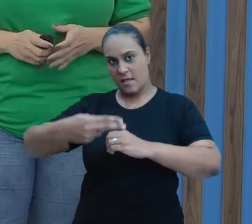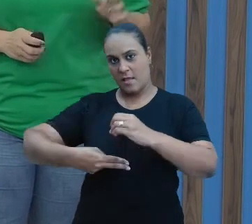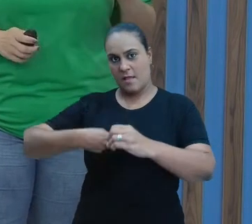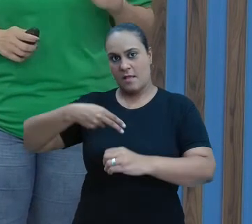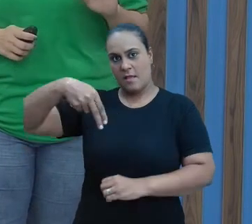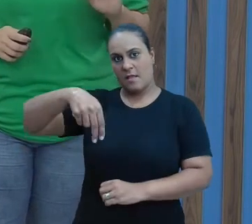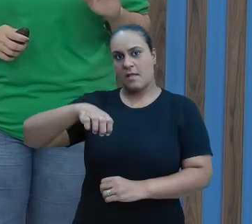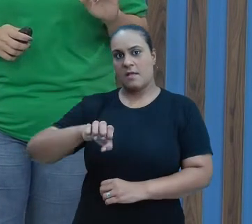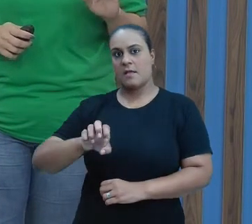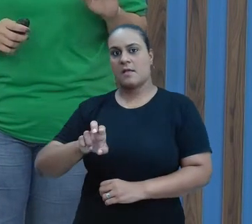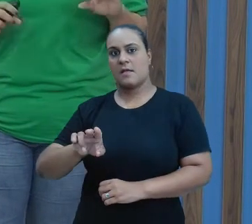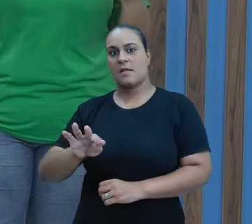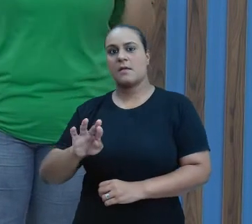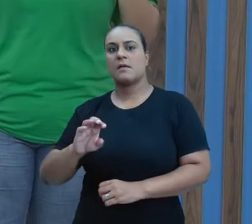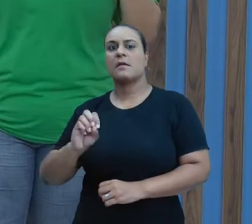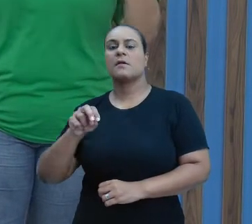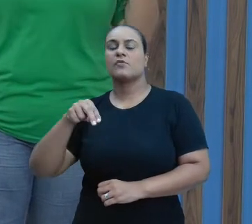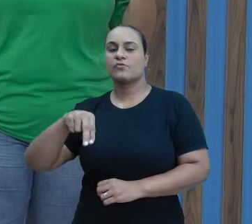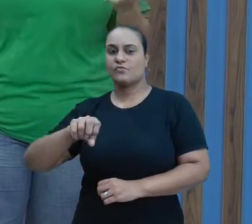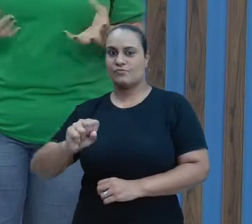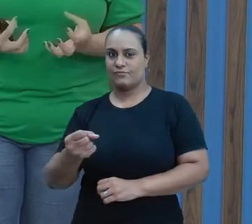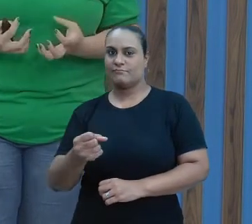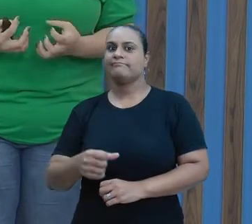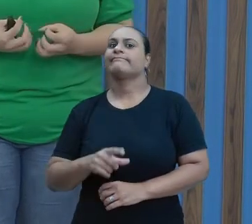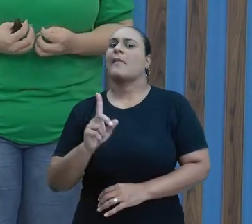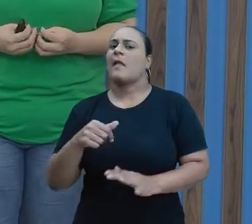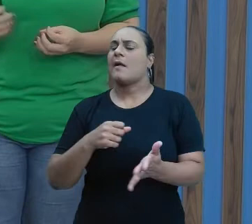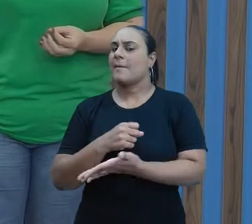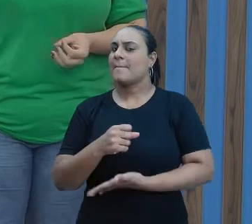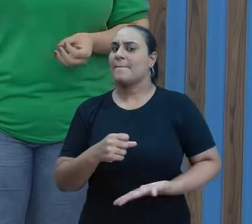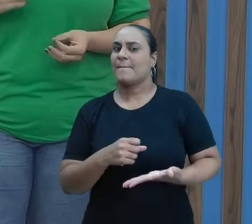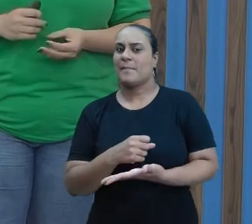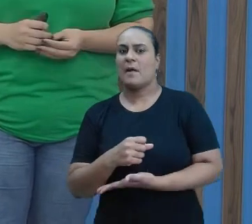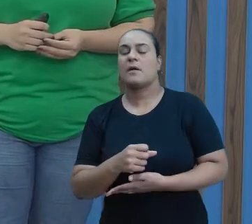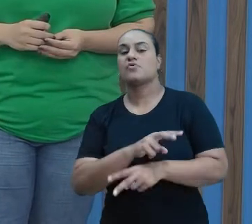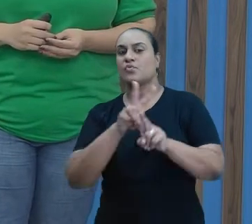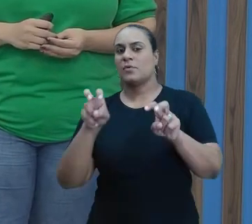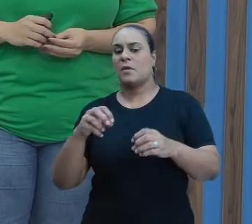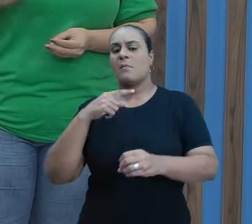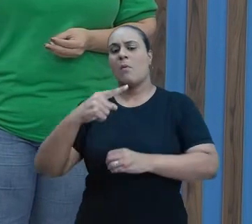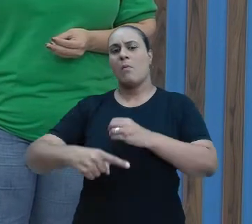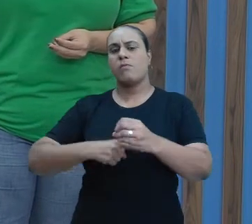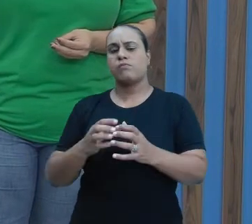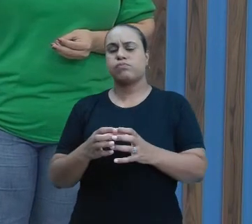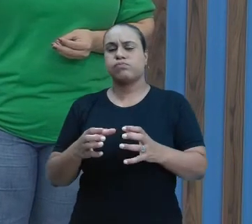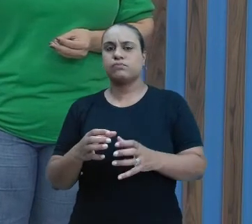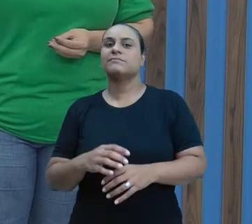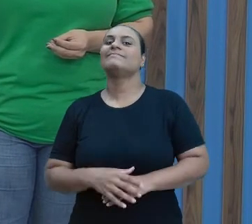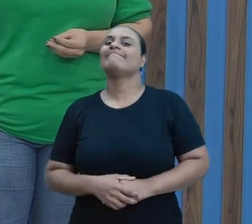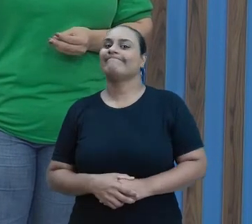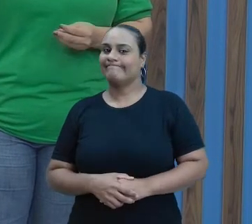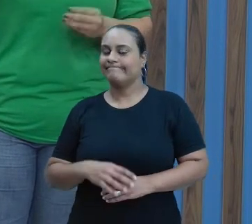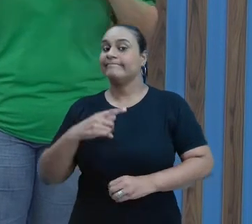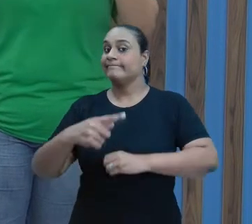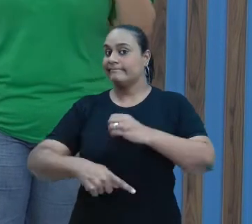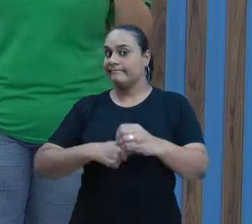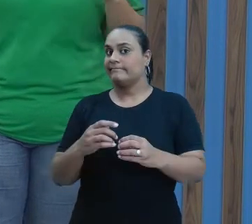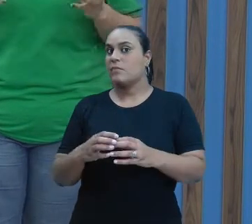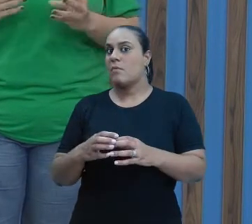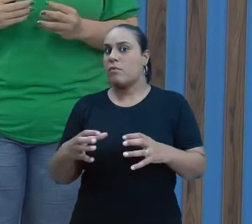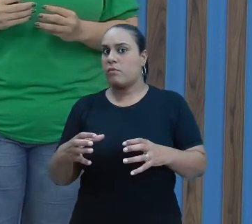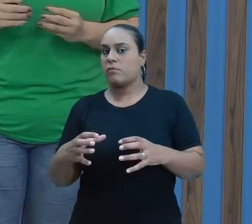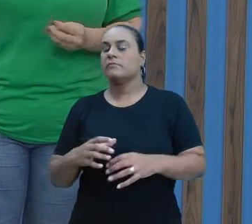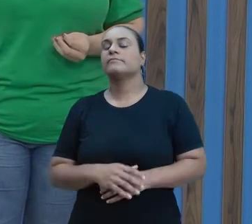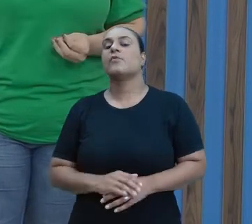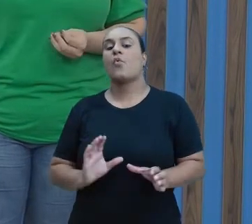gente, isso é super importante, tá? É a basezinha aí sobre elemento químico. Então, elemento químico, novamente, conjunto